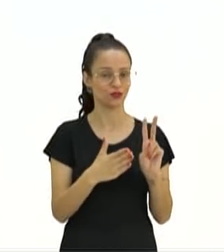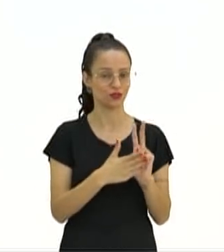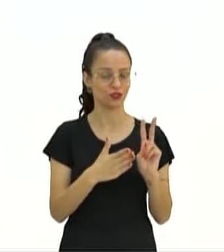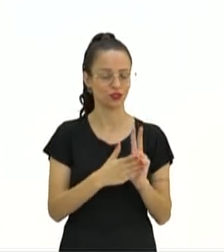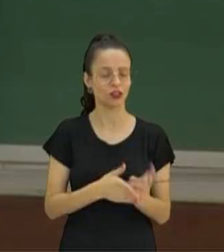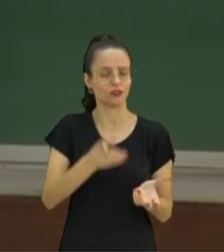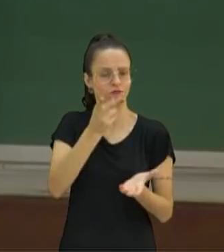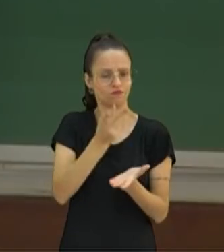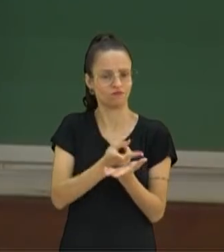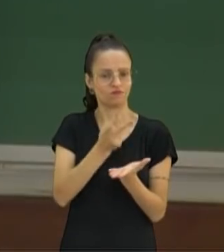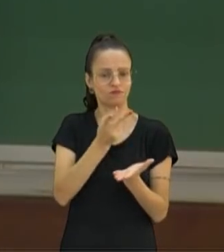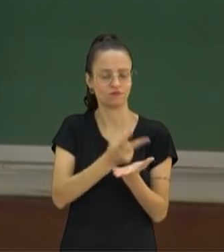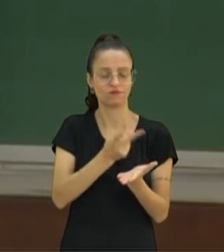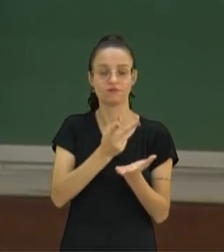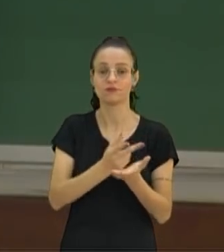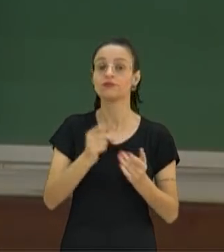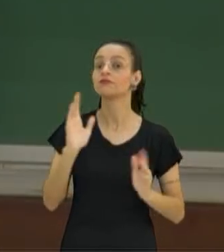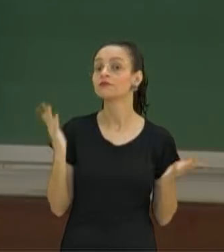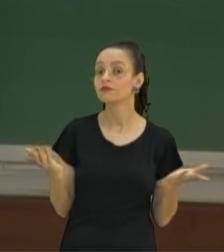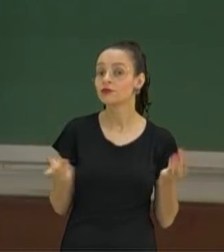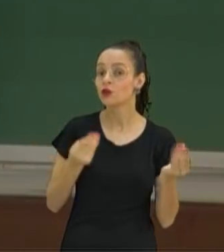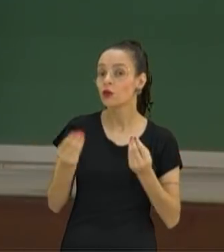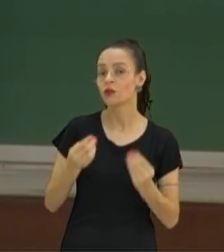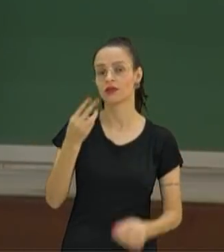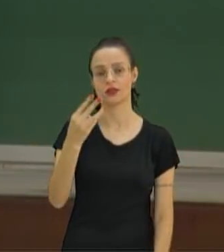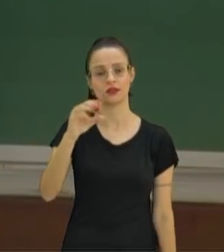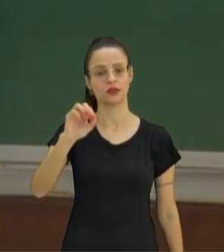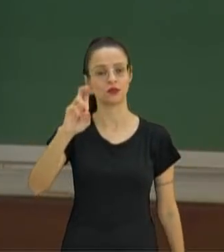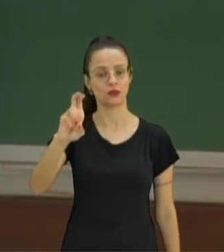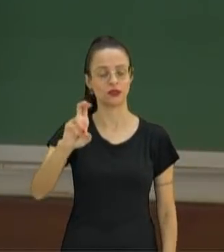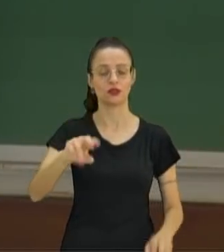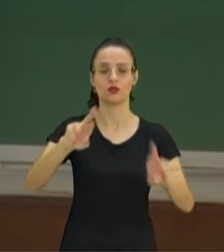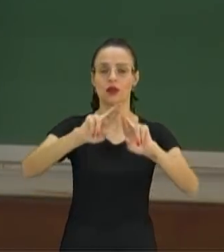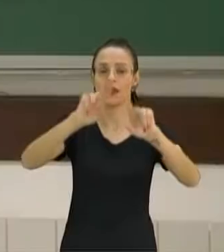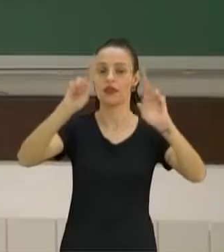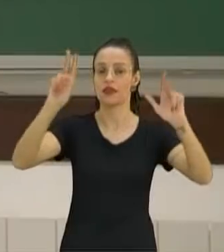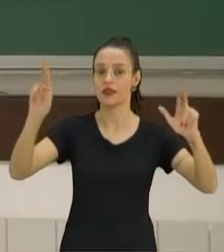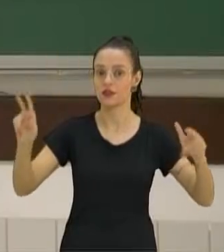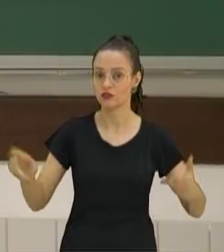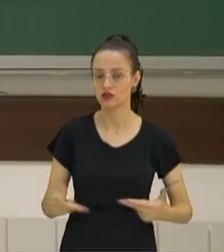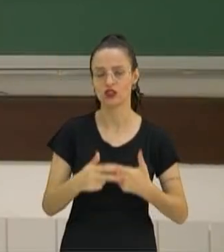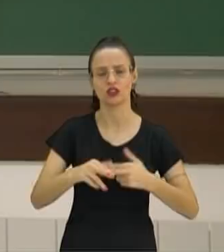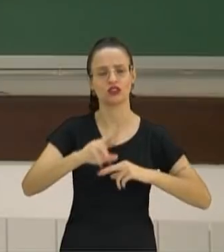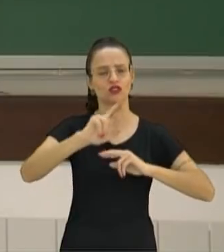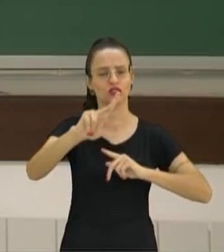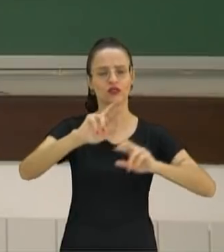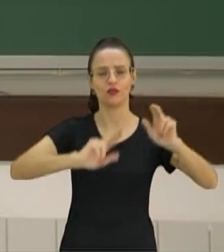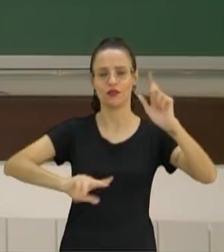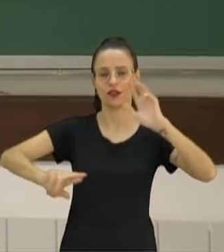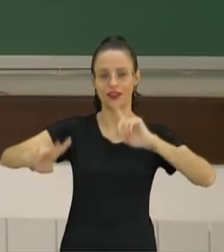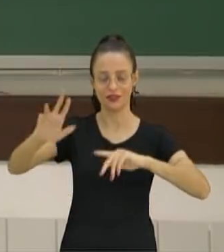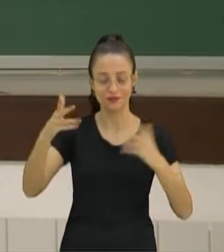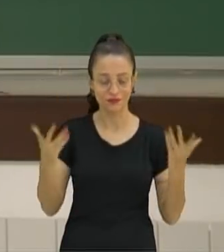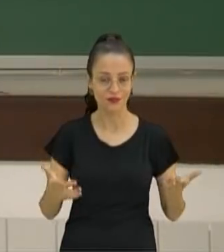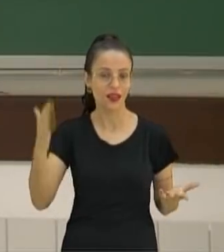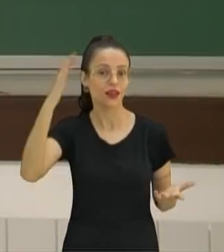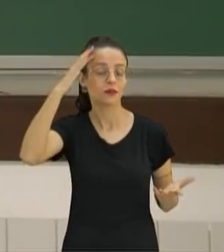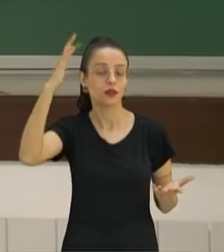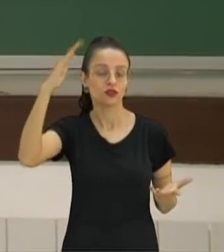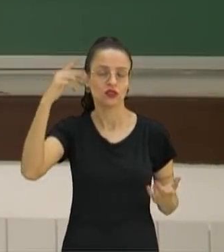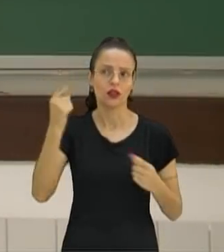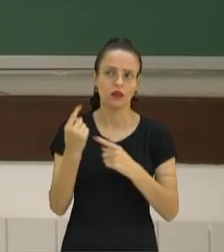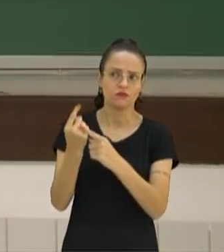se mantêm em 305 etnias diferentes. Então, você consegue imaginar que, há um